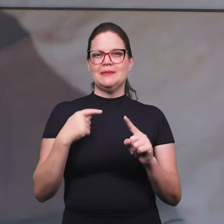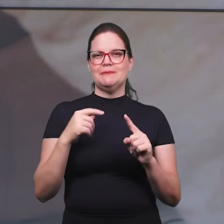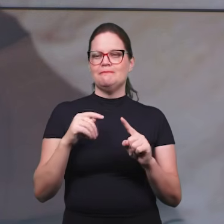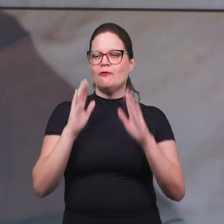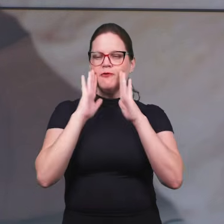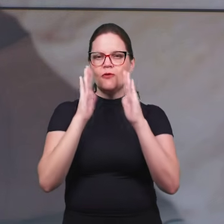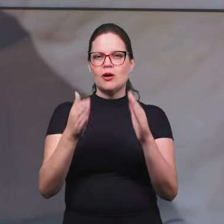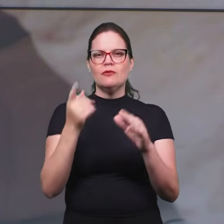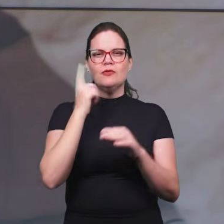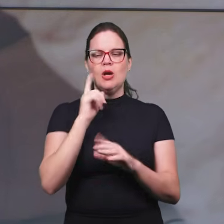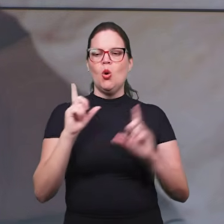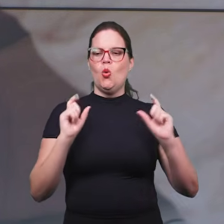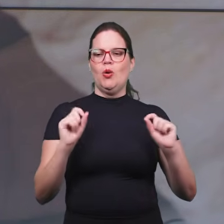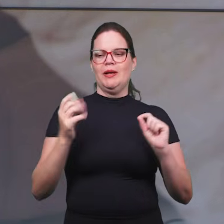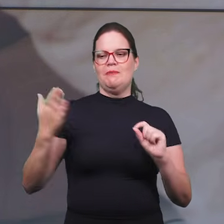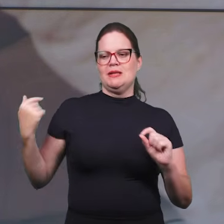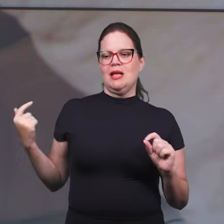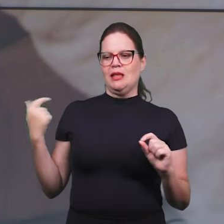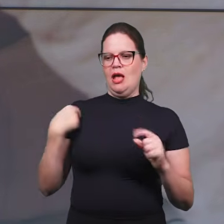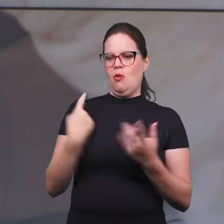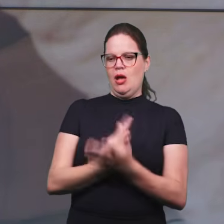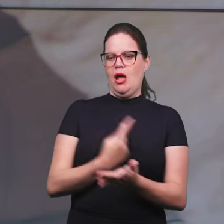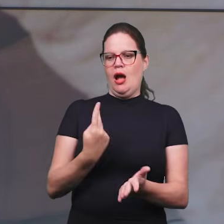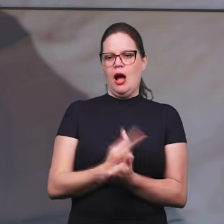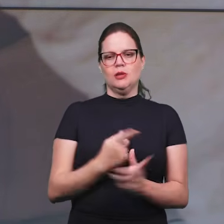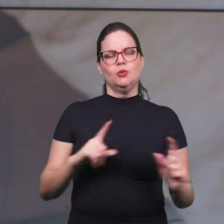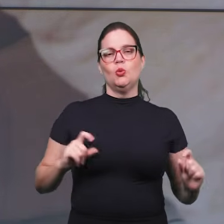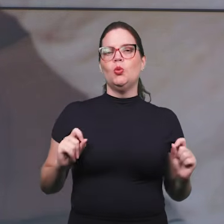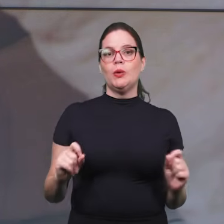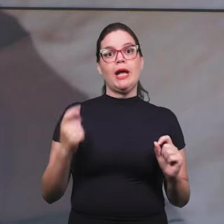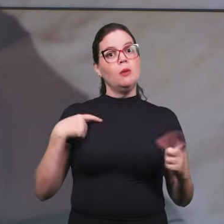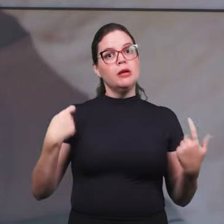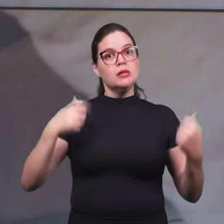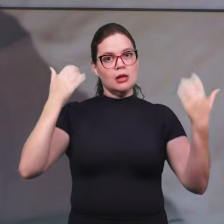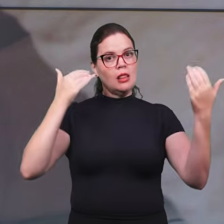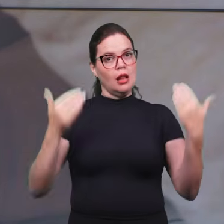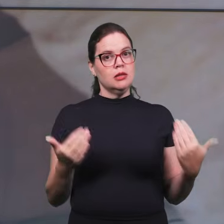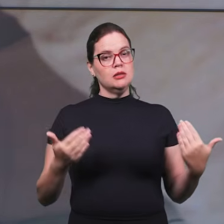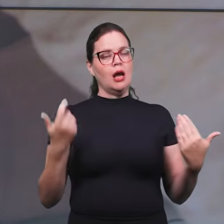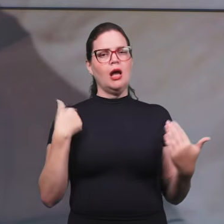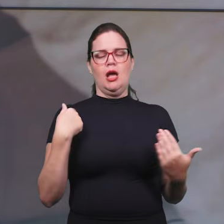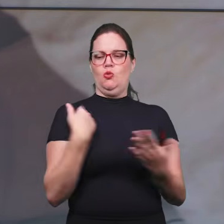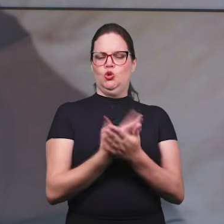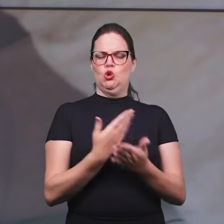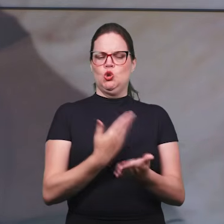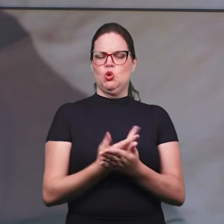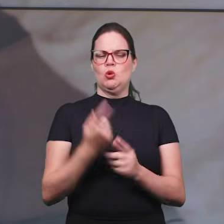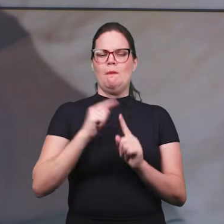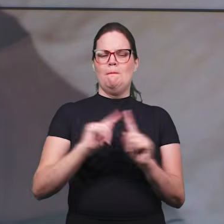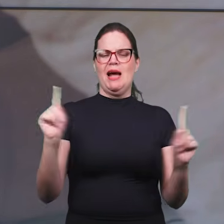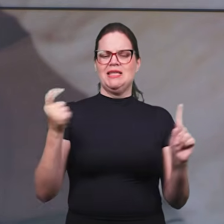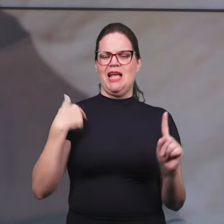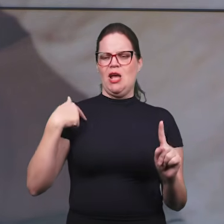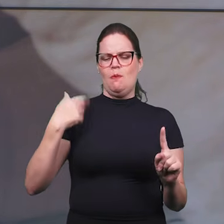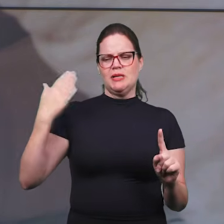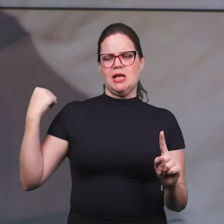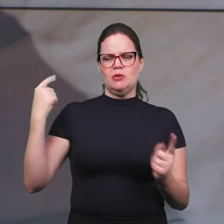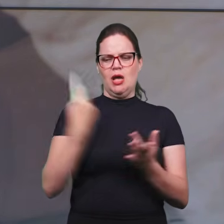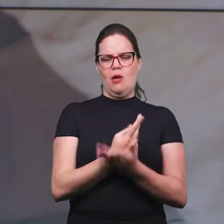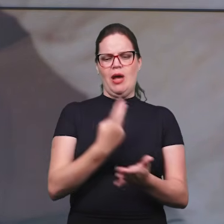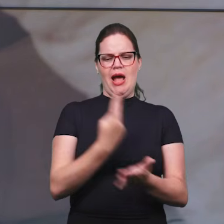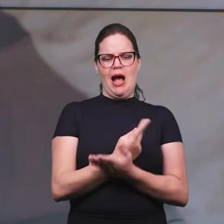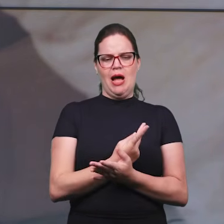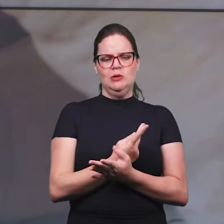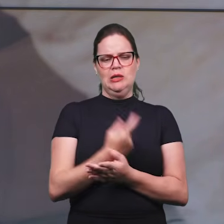especialmente identificando quais eram os erros que você estava cometendo nos seus estudos e que até te levaram